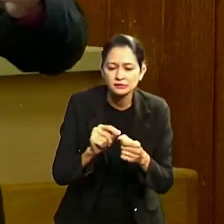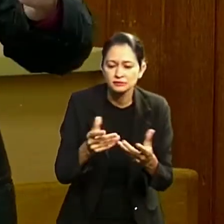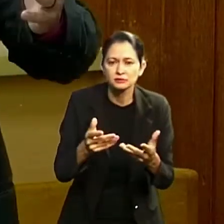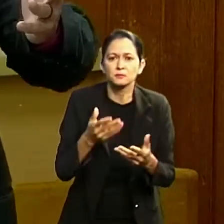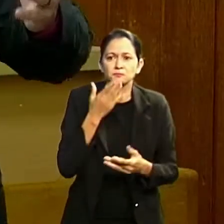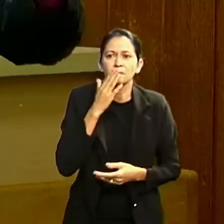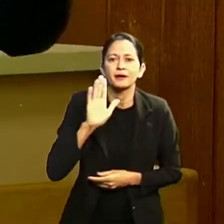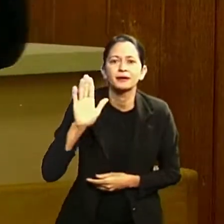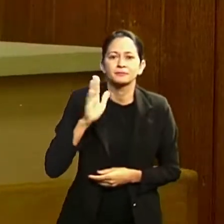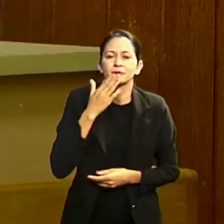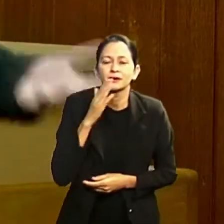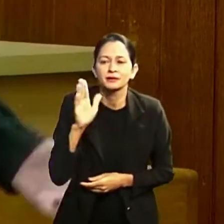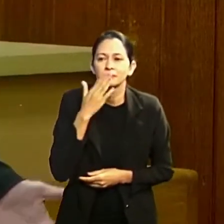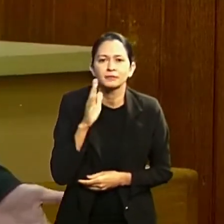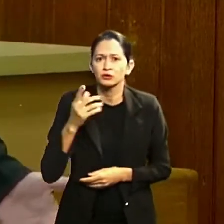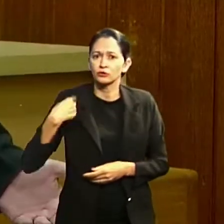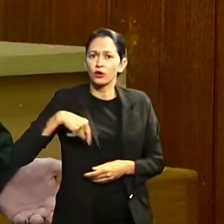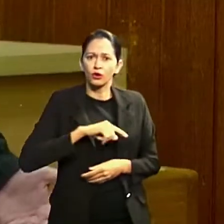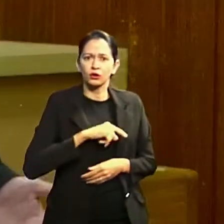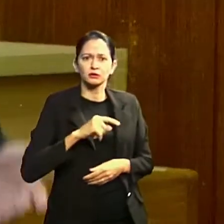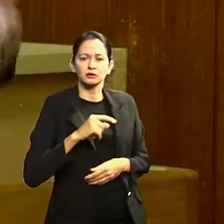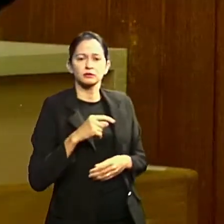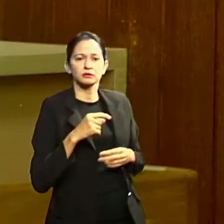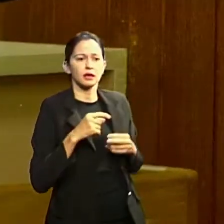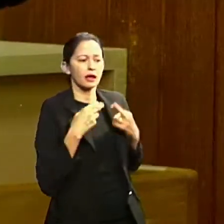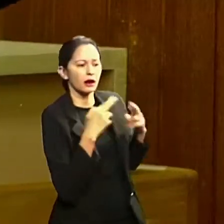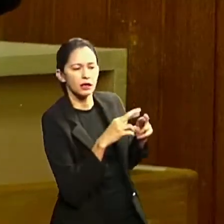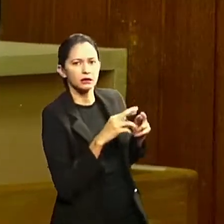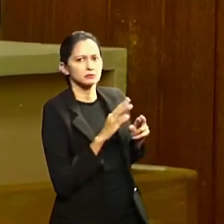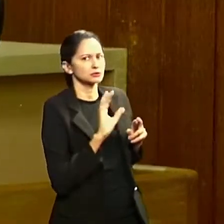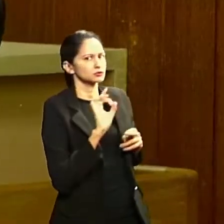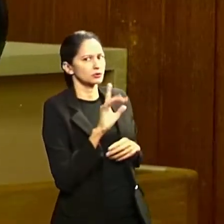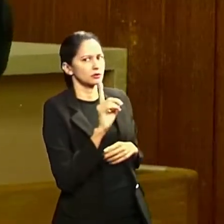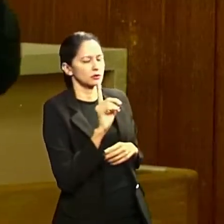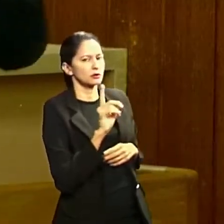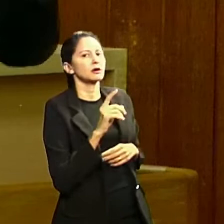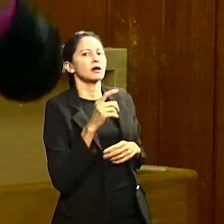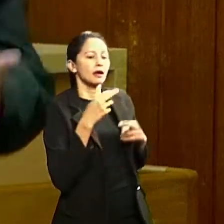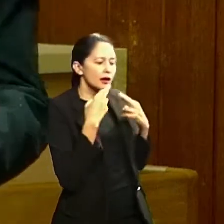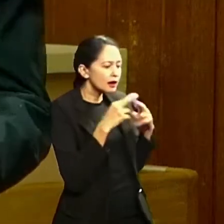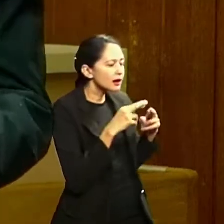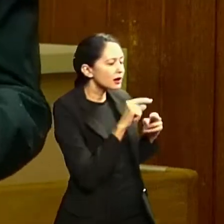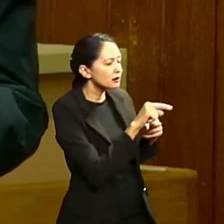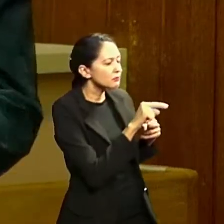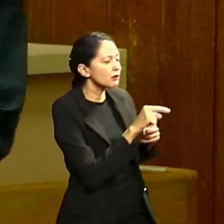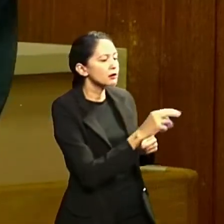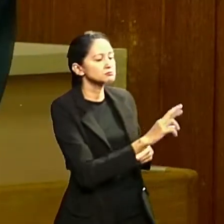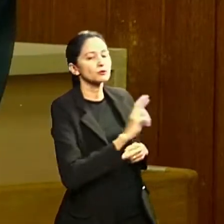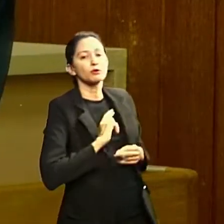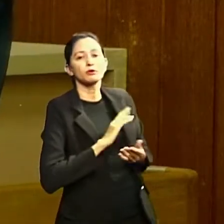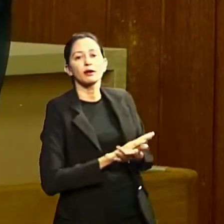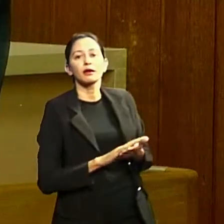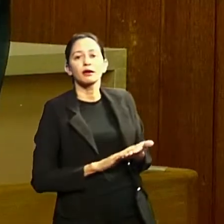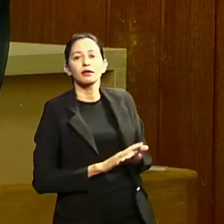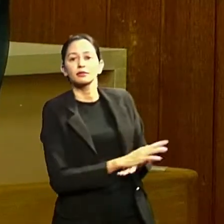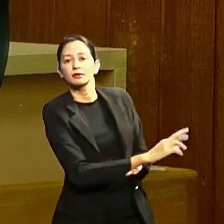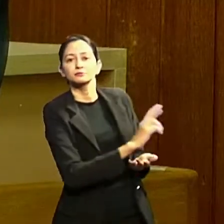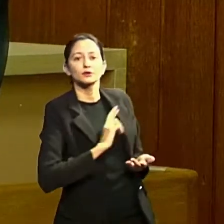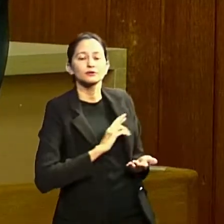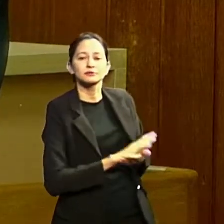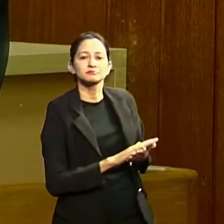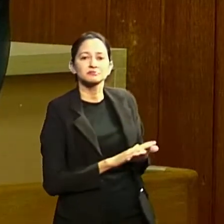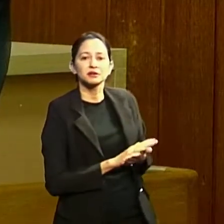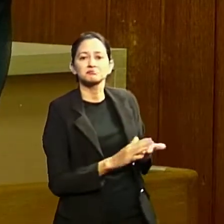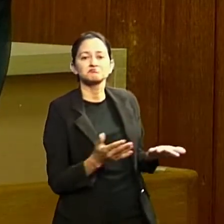mesmo fala, não é nem o que a gente cobra, porque o que a gente cobra ela nem ouve, ela nem responde. E aí, senhor